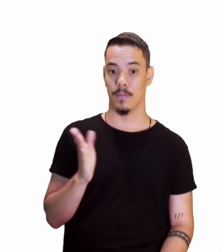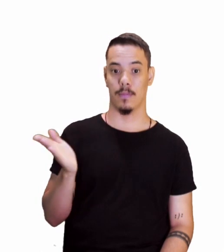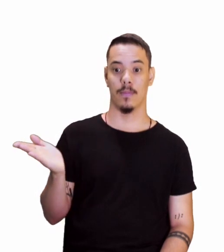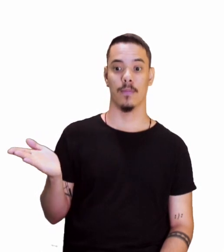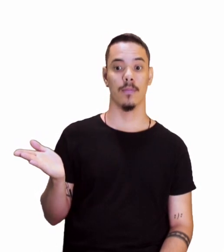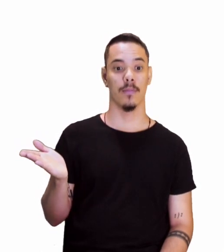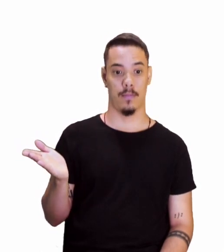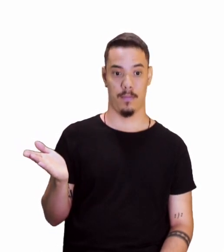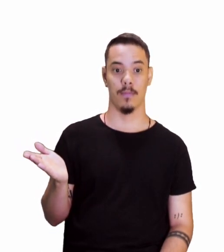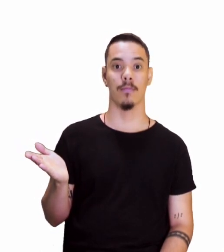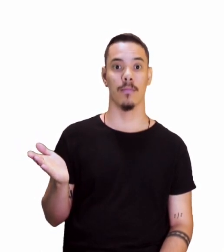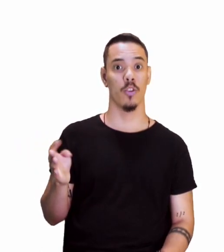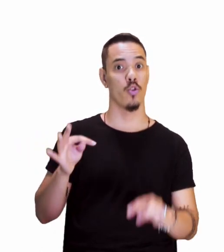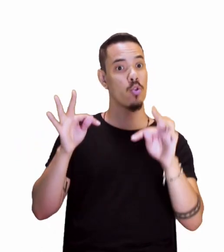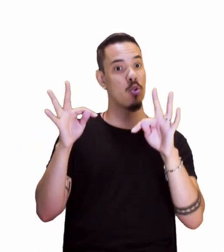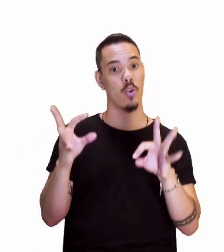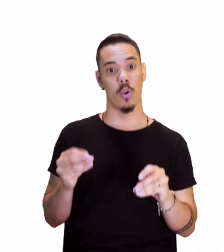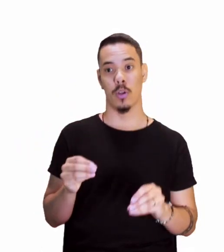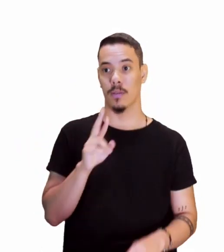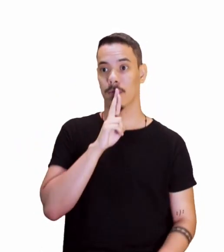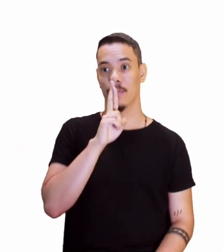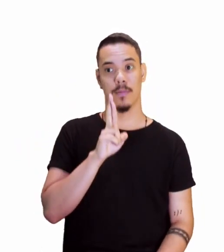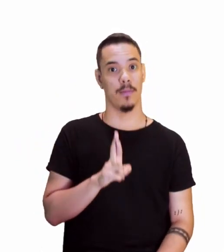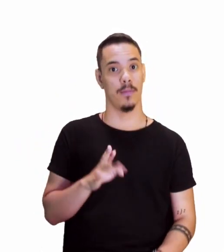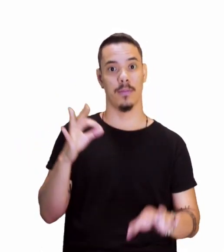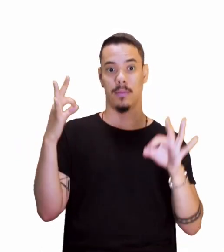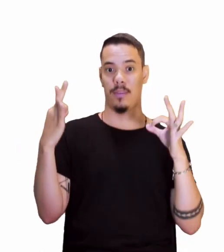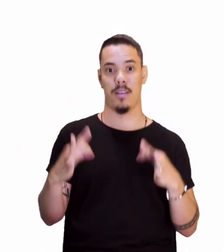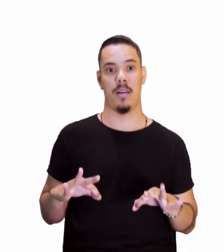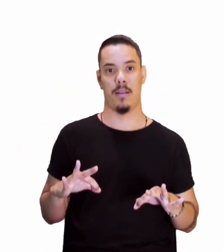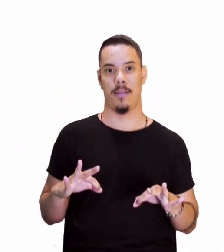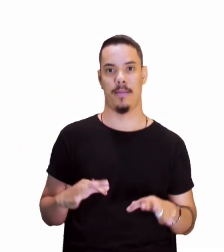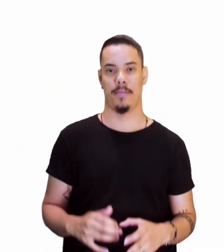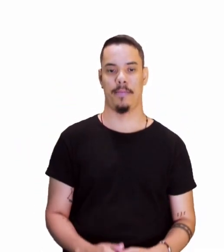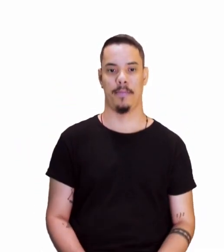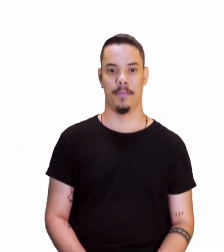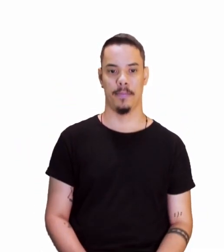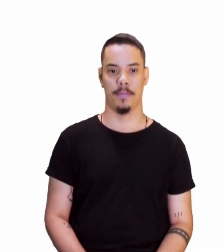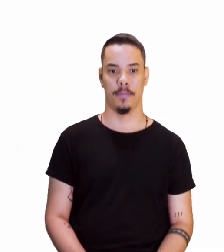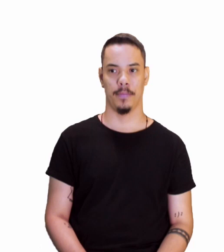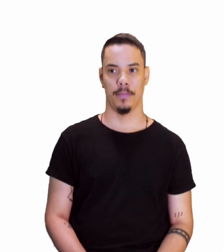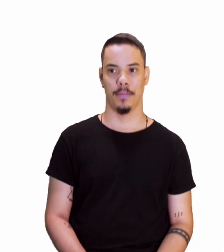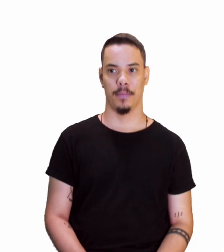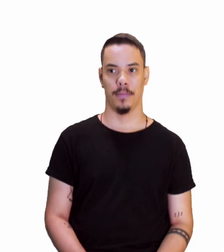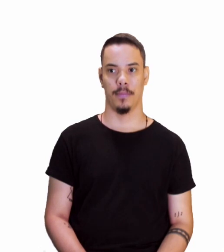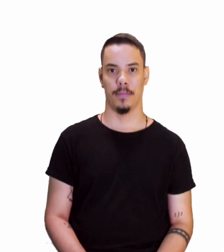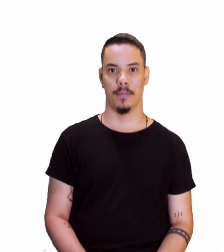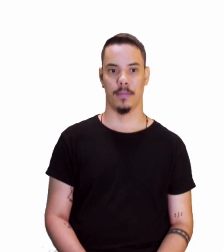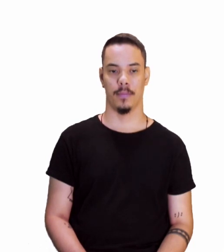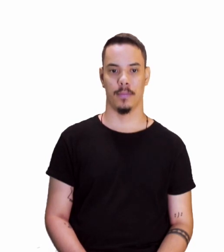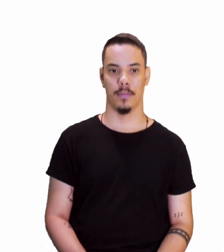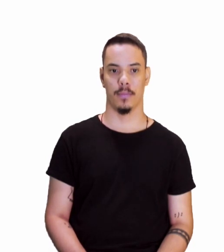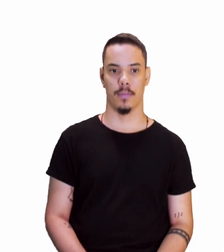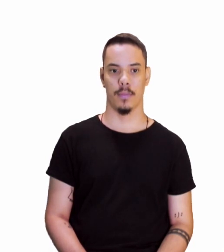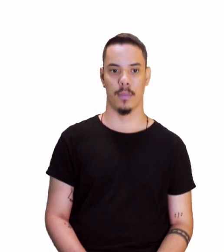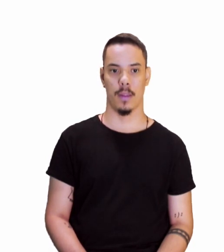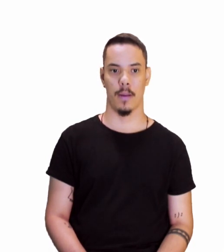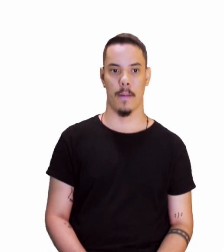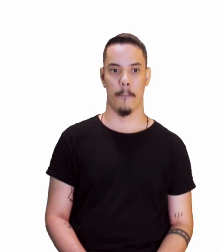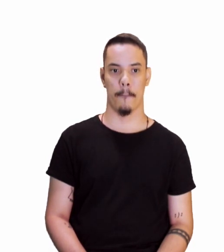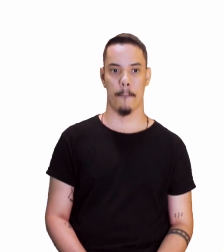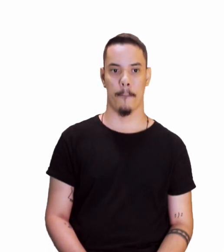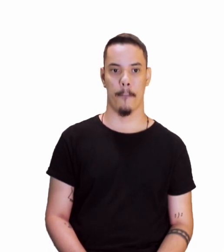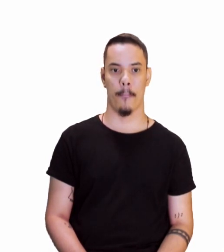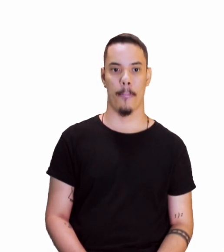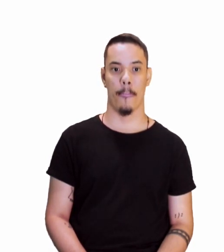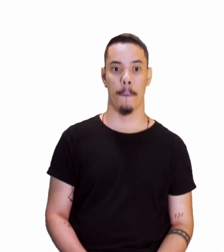né? Nós chegamos ao gabarito. Todas estão corretas. Beleza? E na